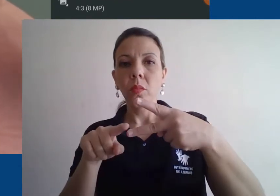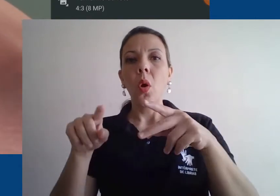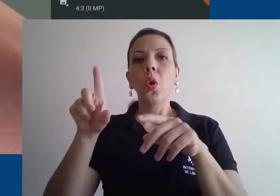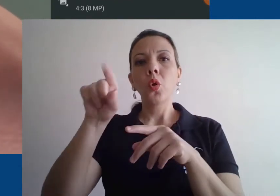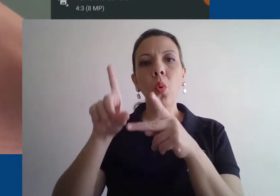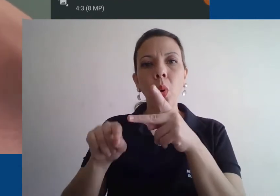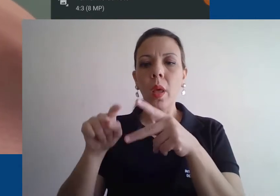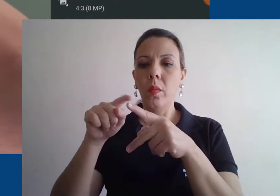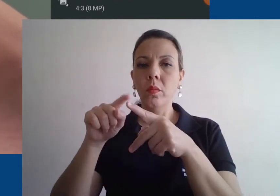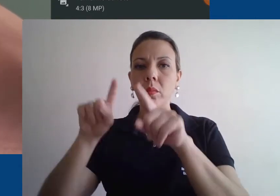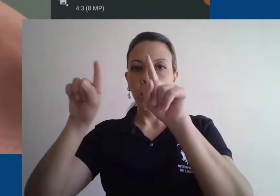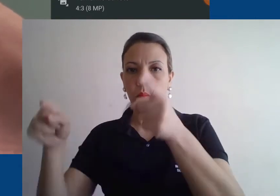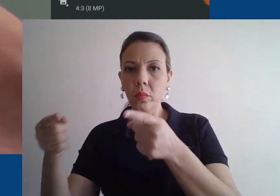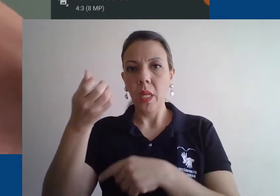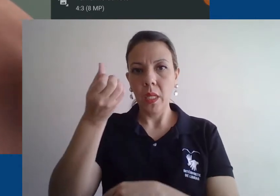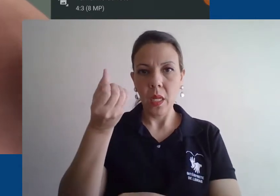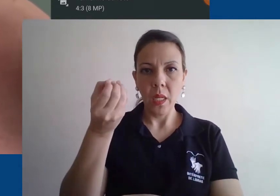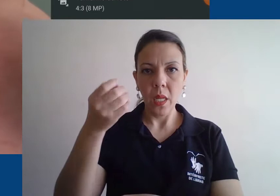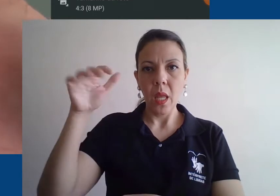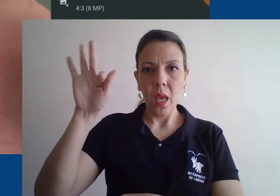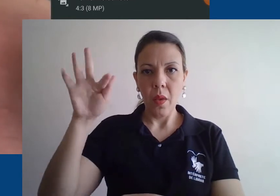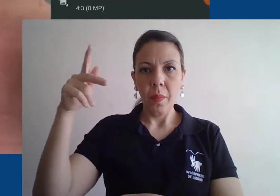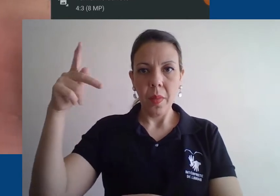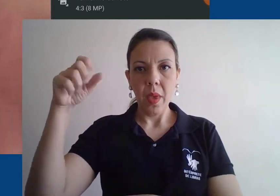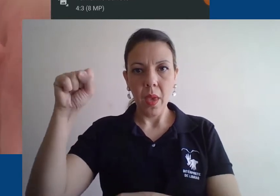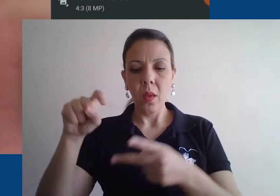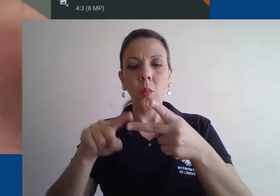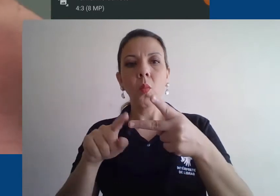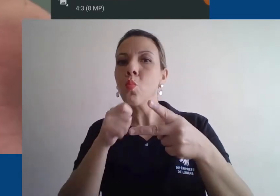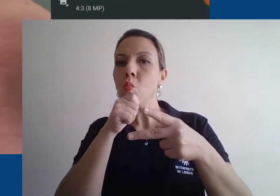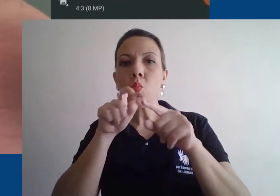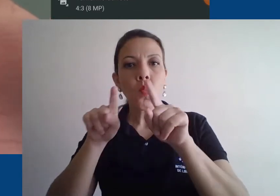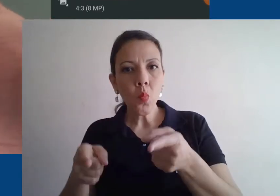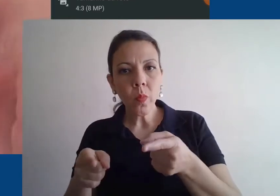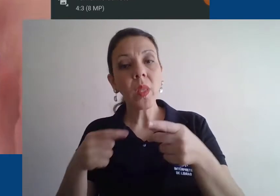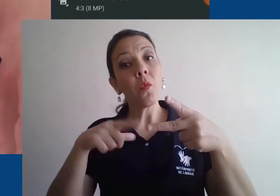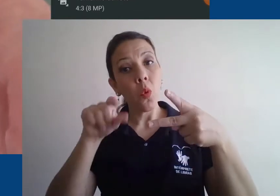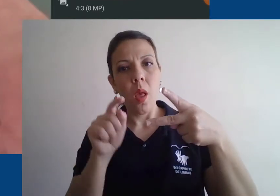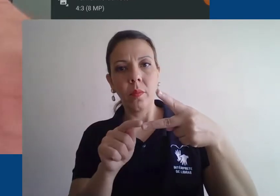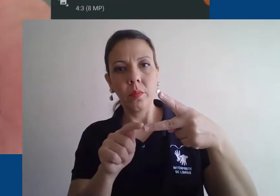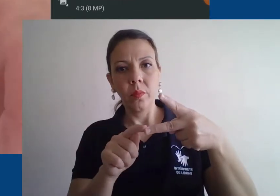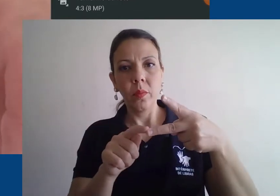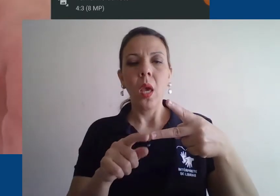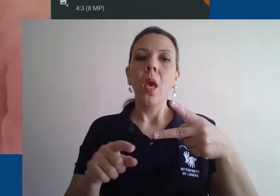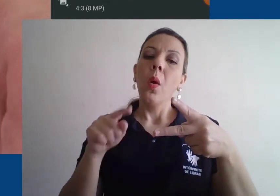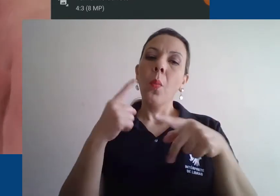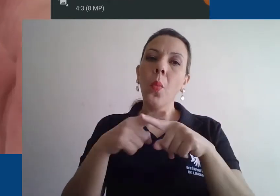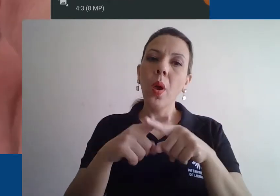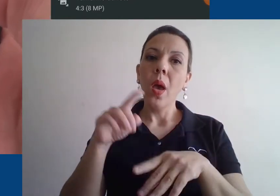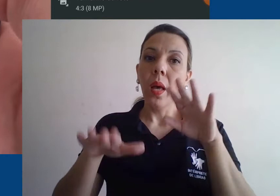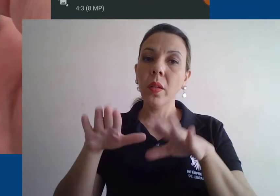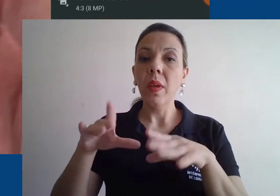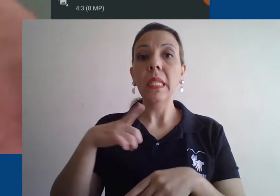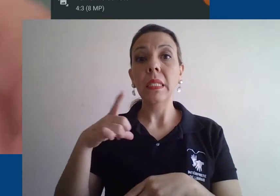ou 30 fps ou 25 fps, que normalmente são os padrões de gravação. Tá? Então você vai deixar nessa aqui. Então caso você também tenha outra nomenclatura